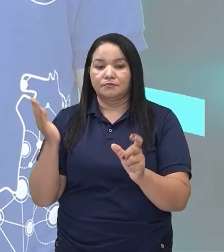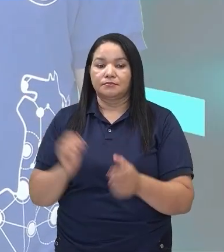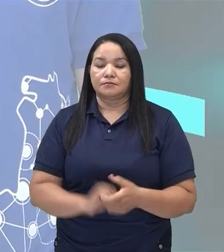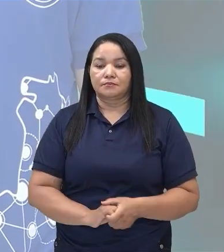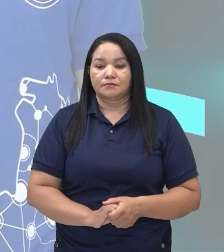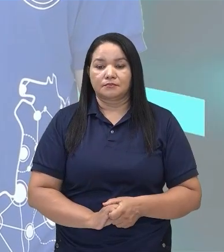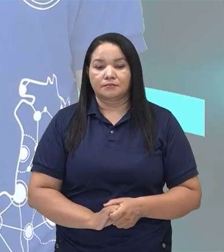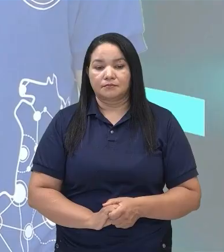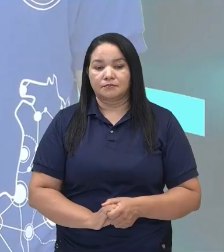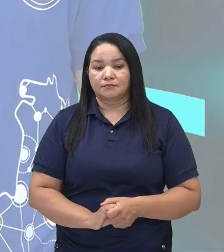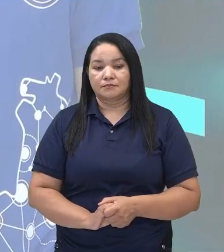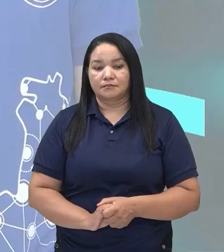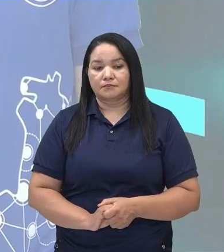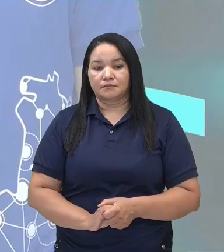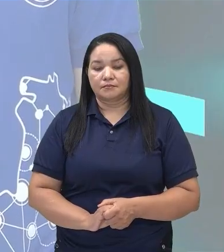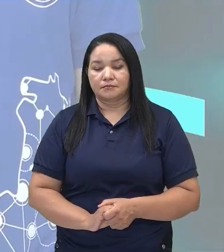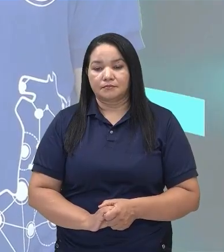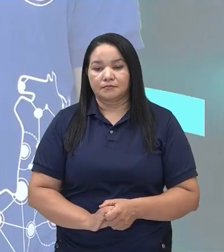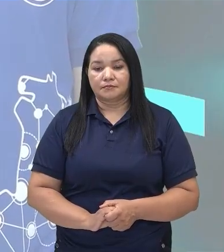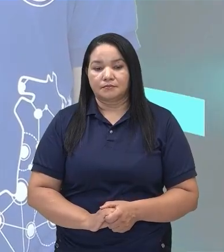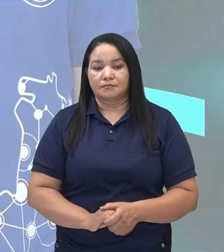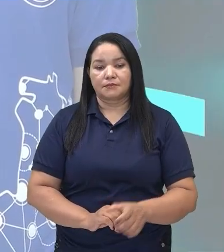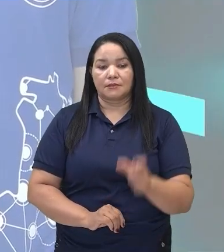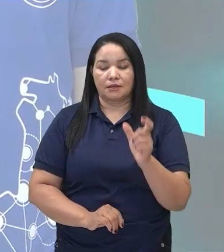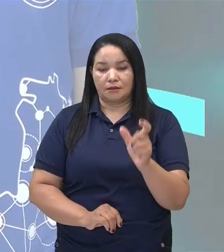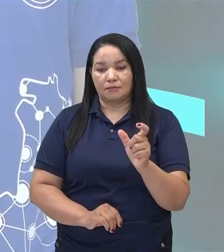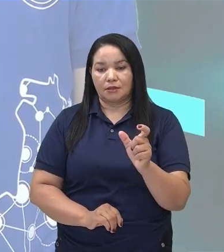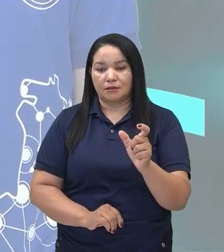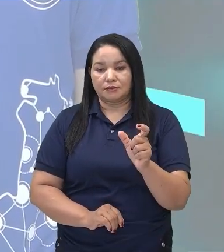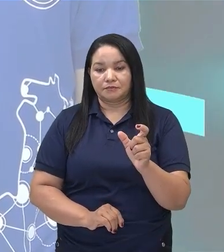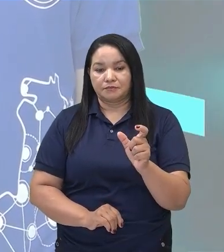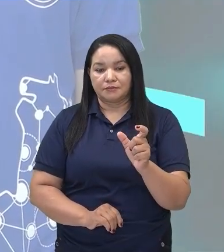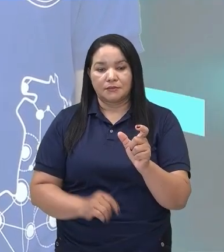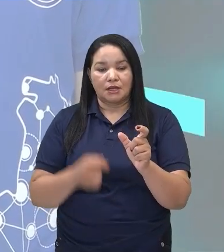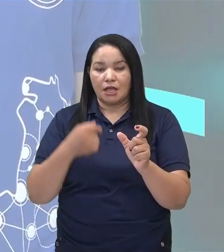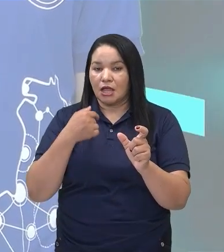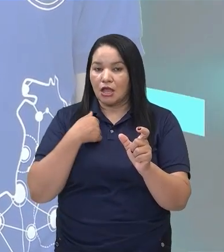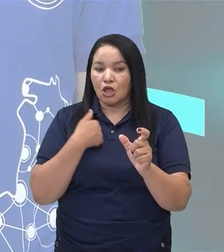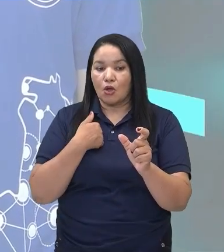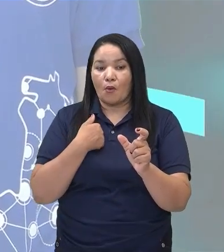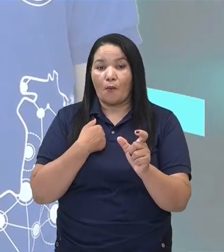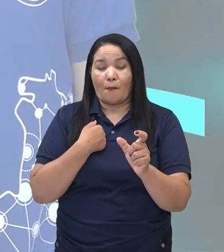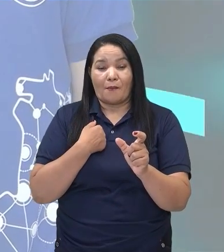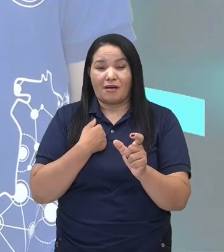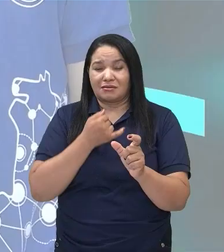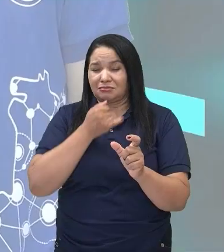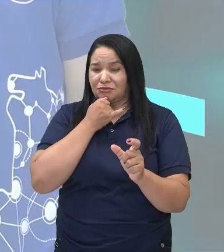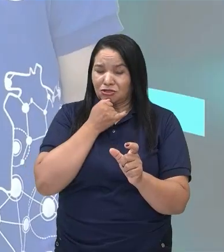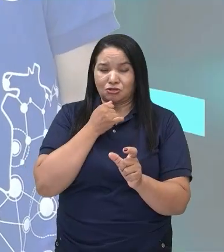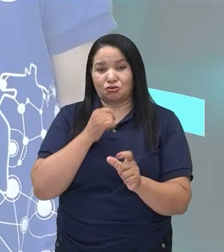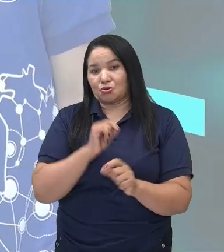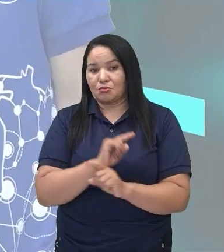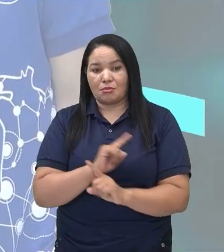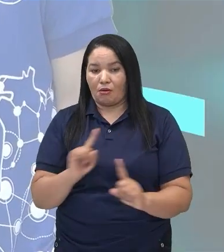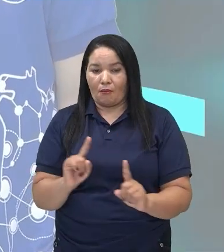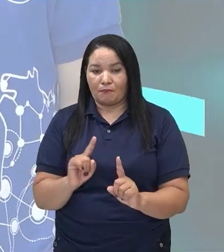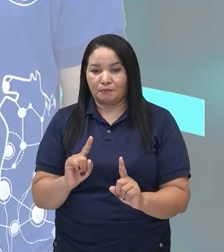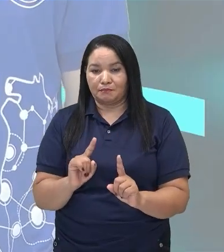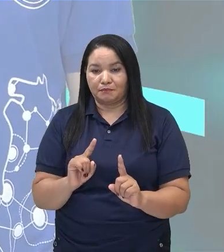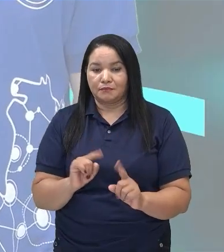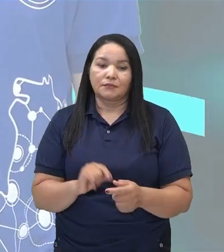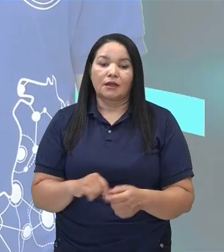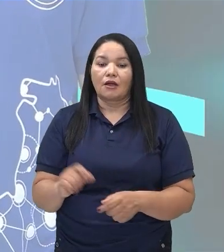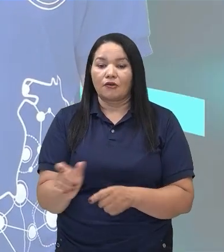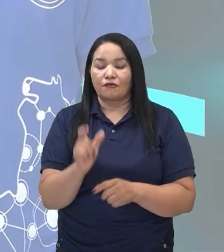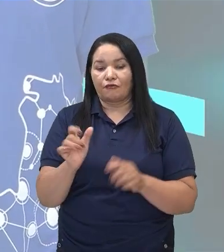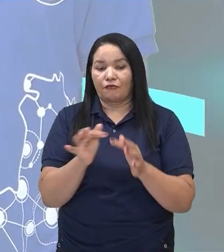am not. I am not sad. Eu não estou triste. I am sad. Eu estou triste. I am not sad. Eu